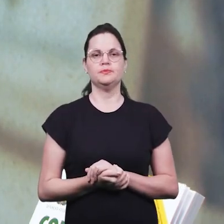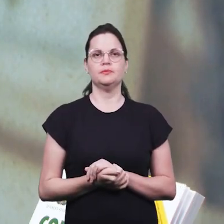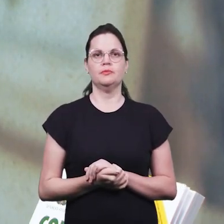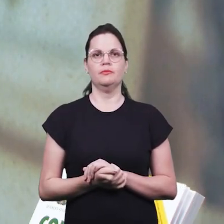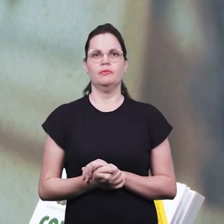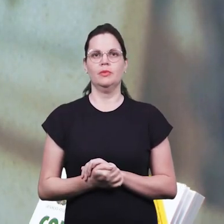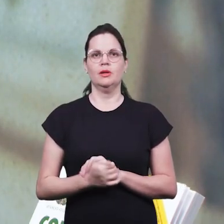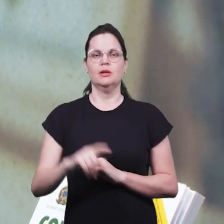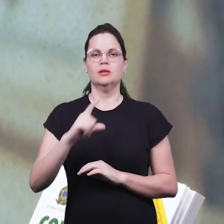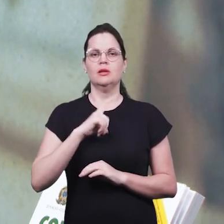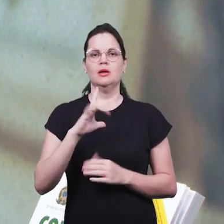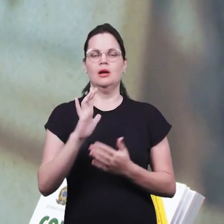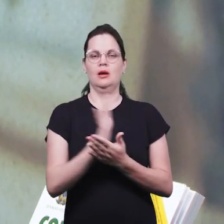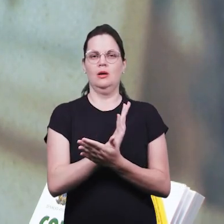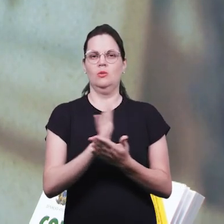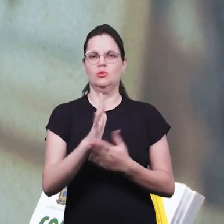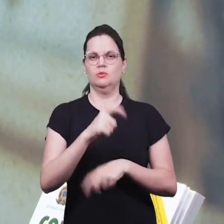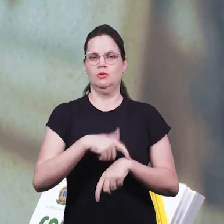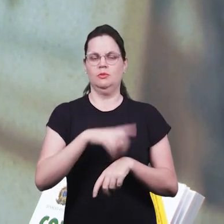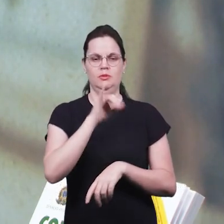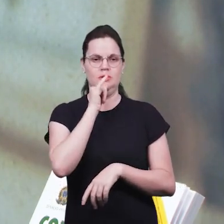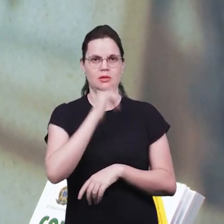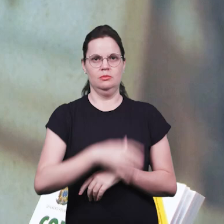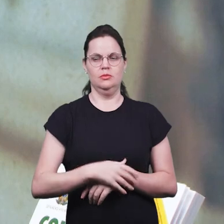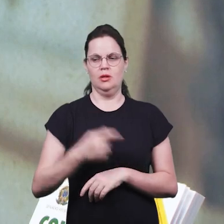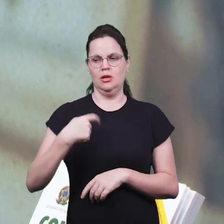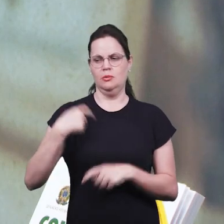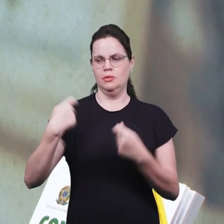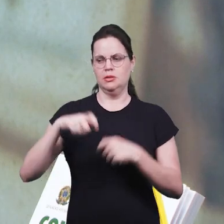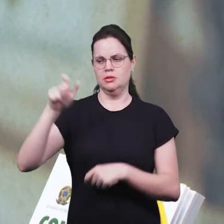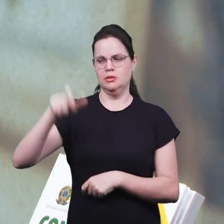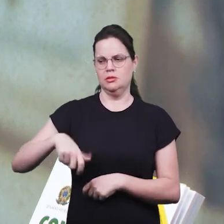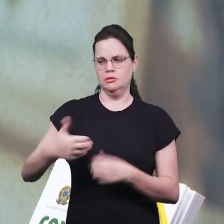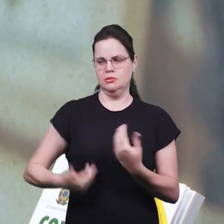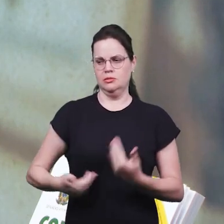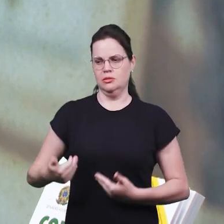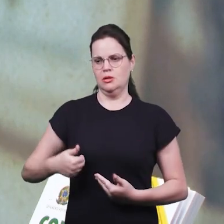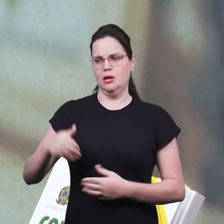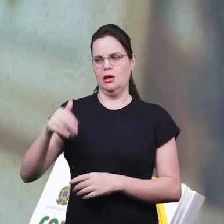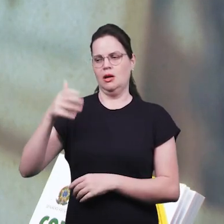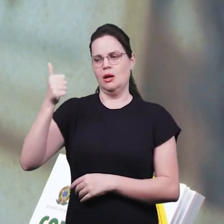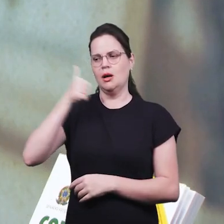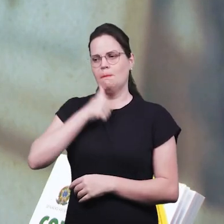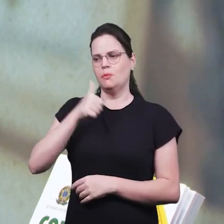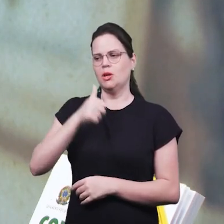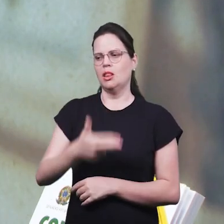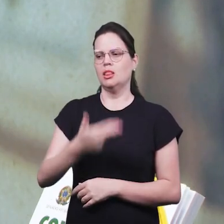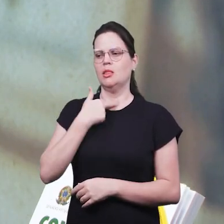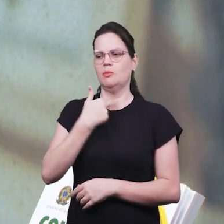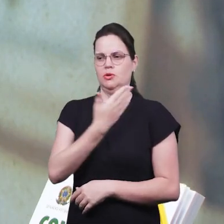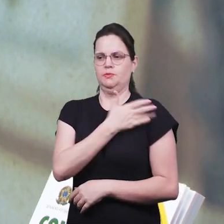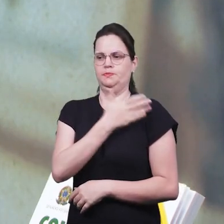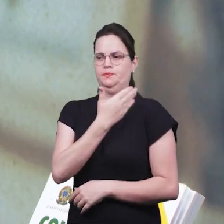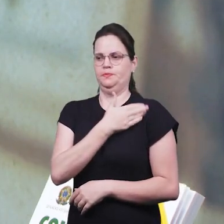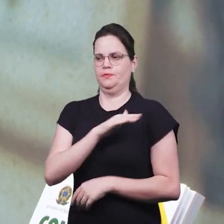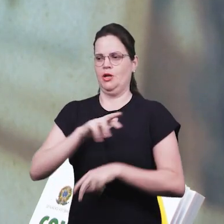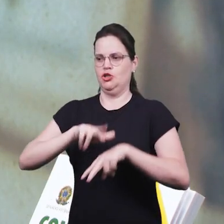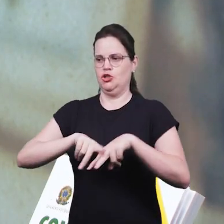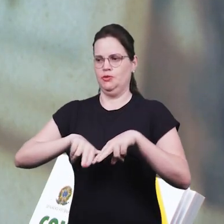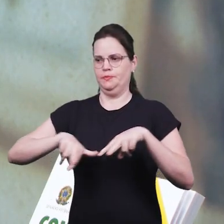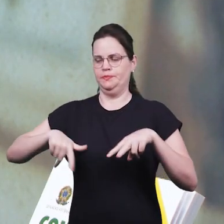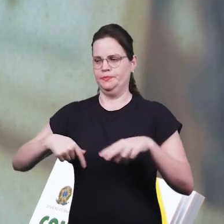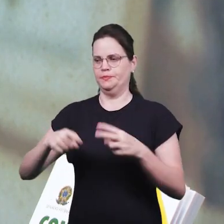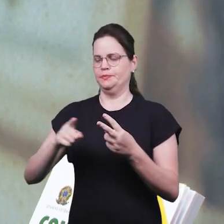muitas situações em que o legislador falou assim, não, eu tenho que tratar as mulheres sem discriminação de gênero, sem discriminação